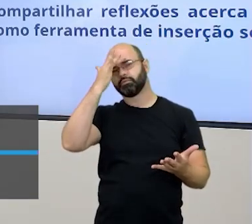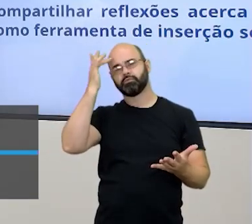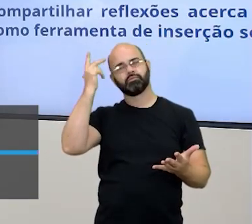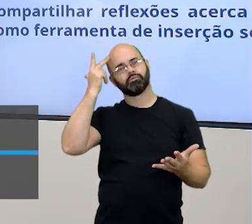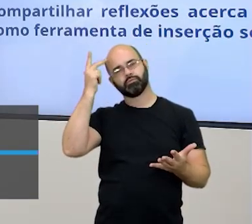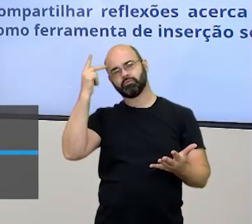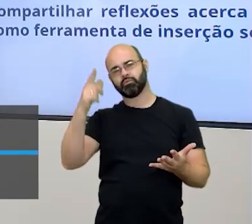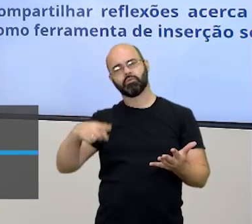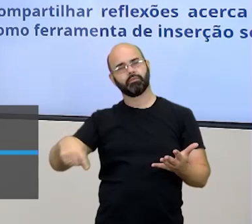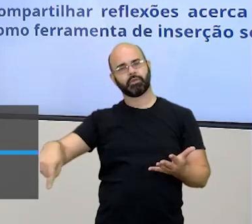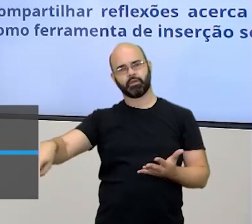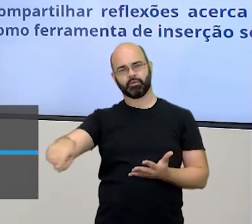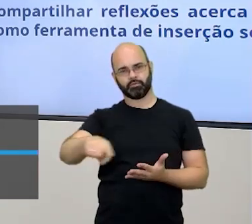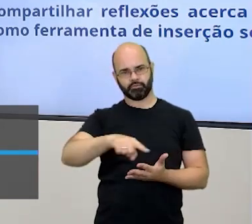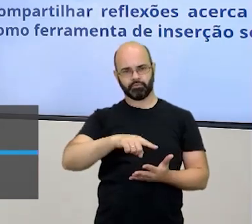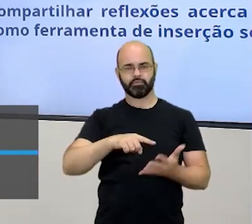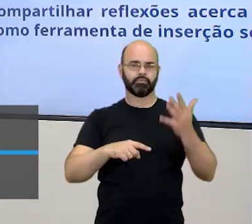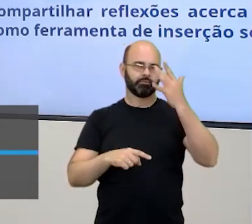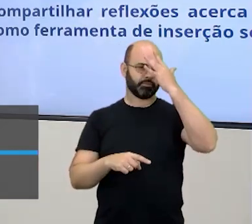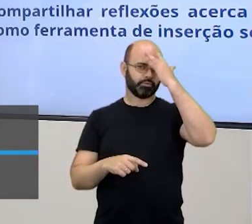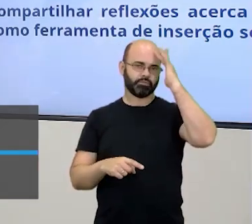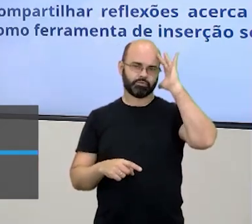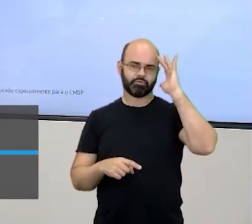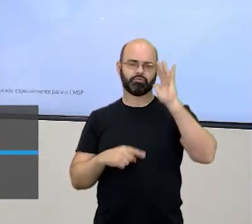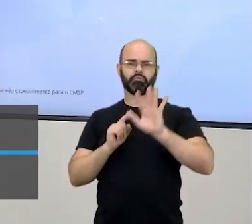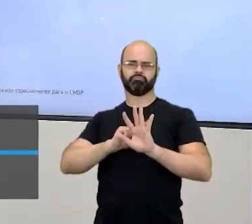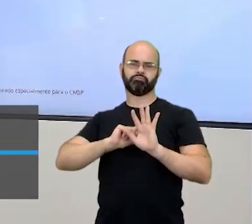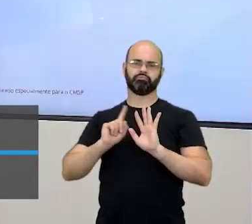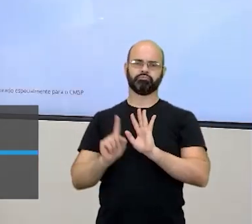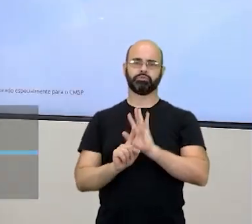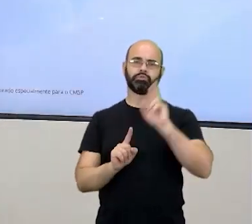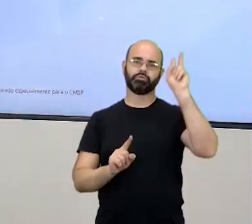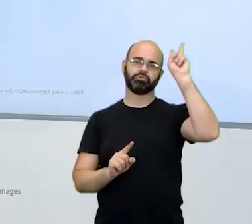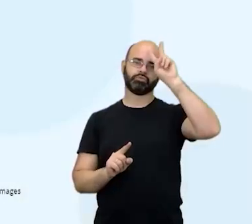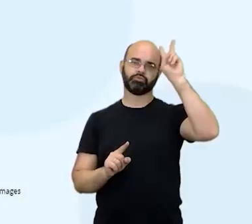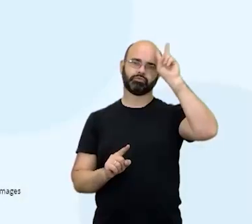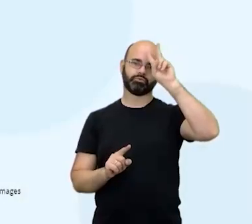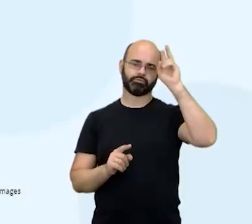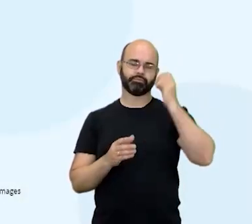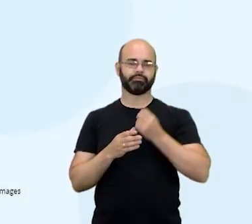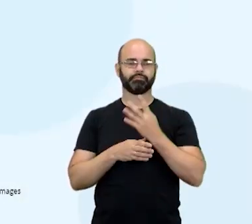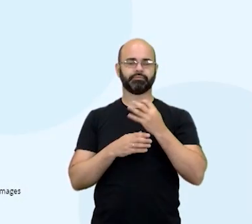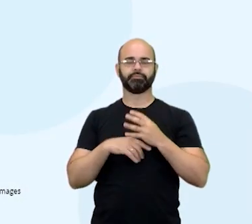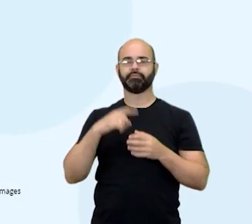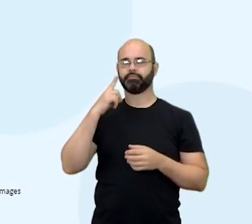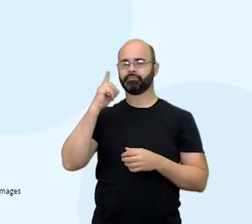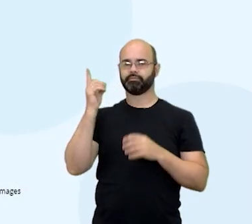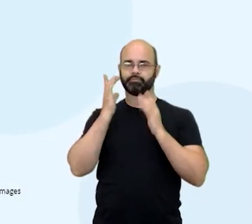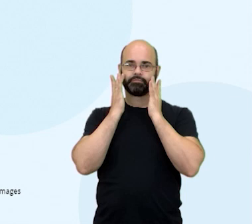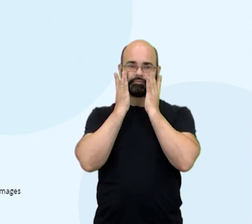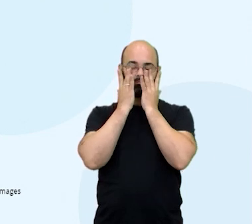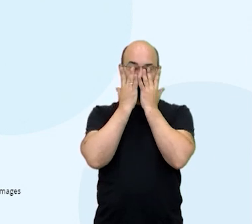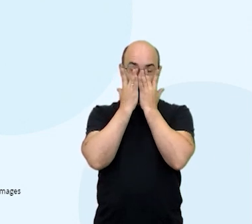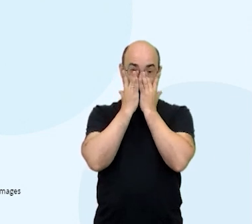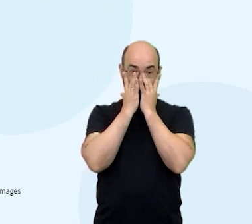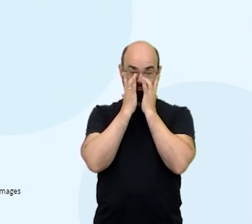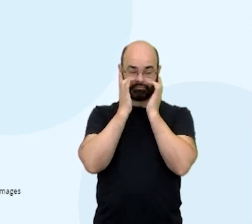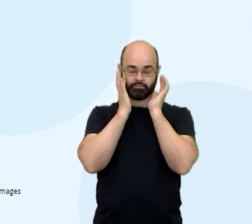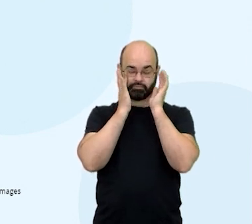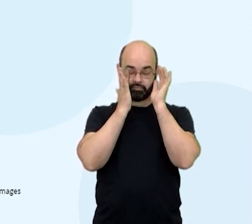e gente que constrói assim a história. Olha lá na tela, a gente está vendo aqui, memórias